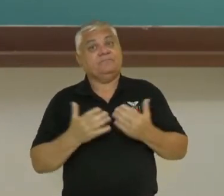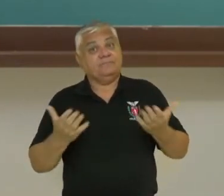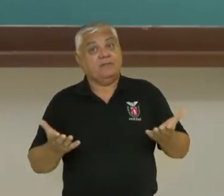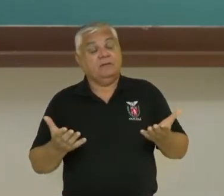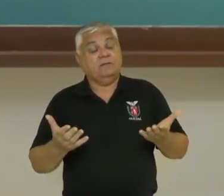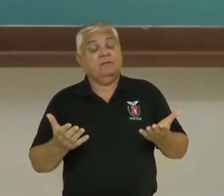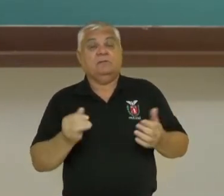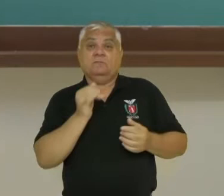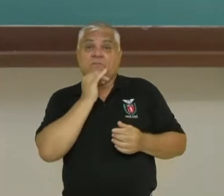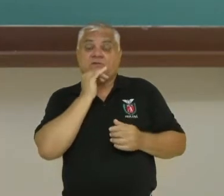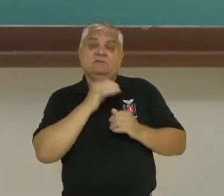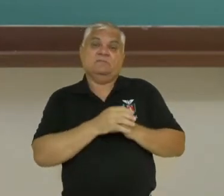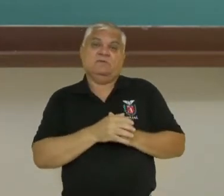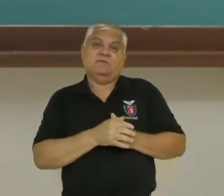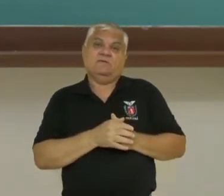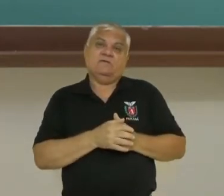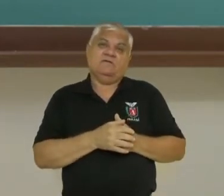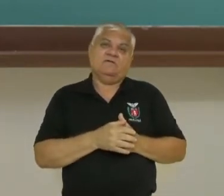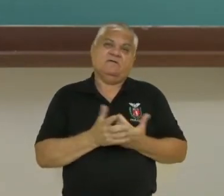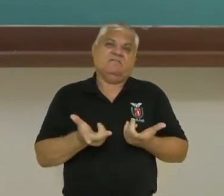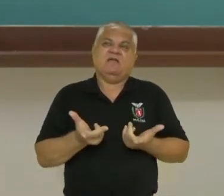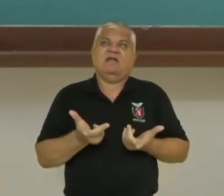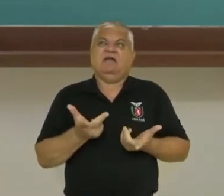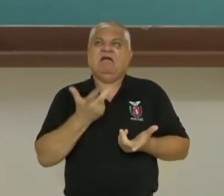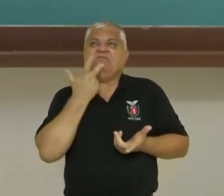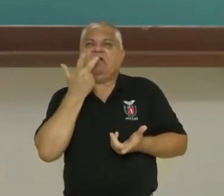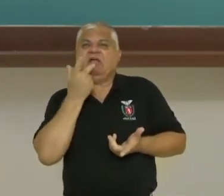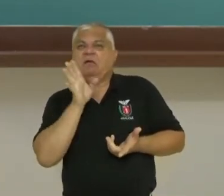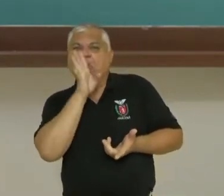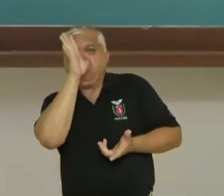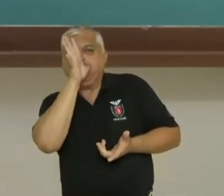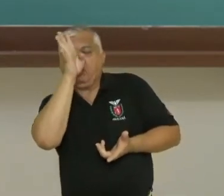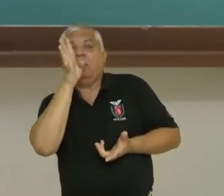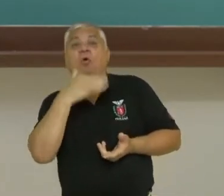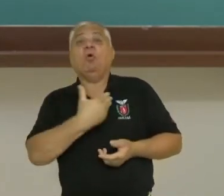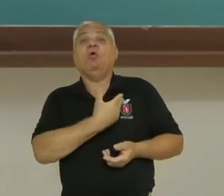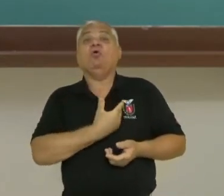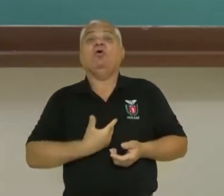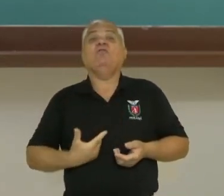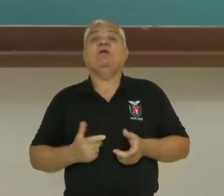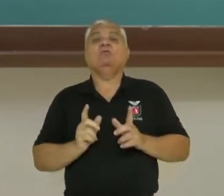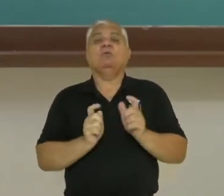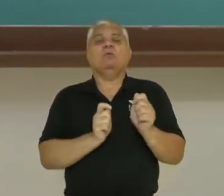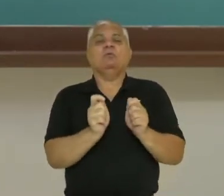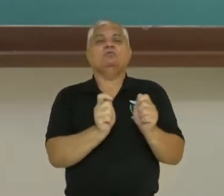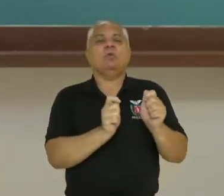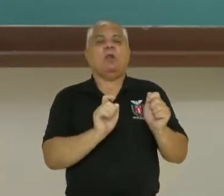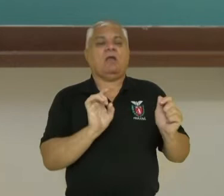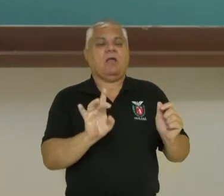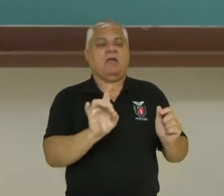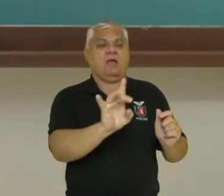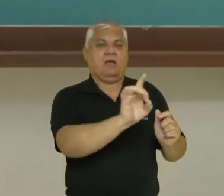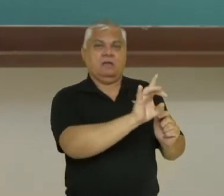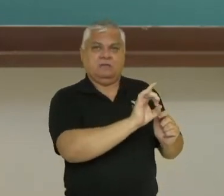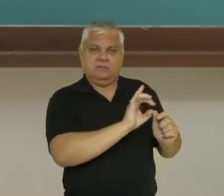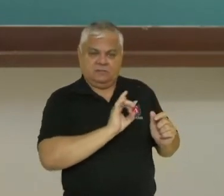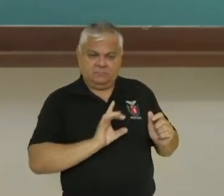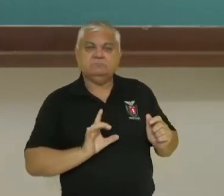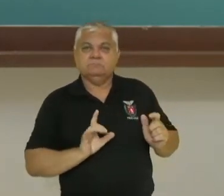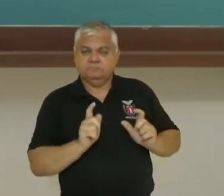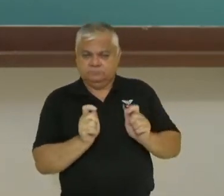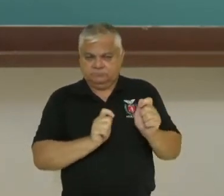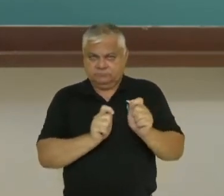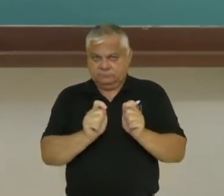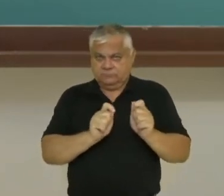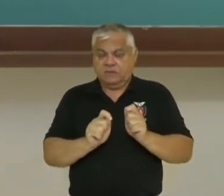nós não falarmos falácias, o Estado controla o que é de cada pessoa. Obviamente,